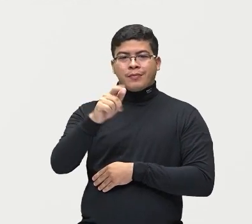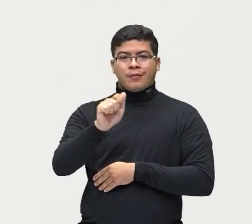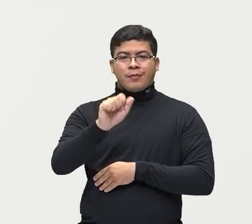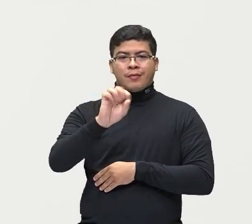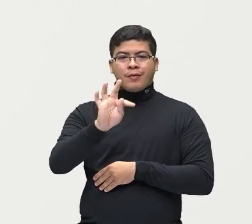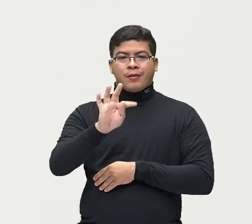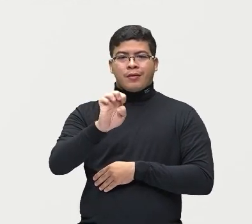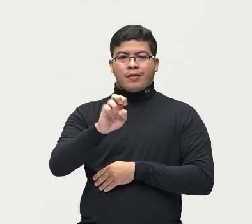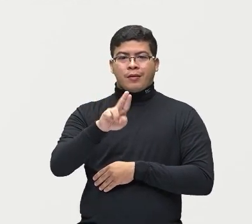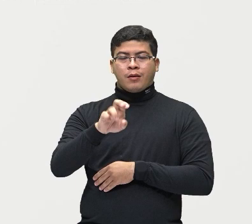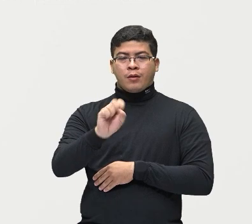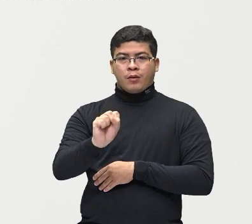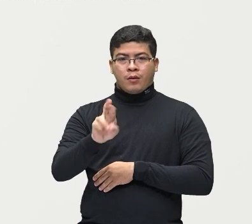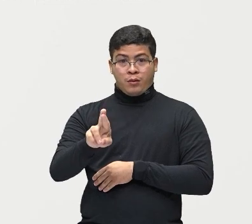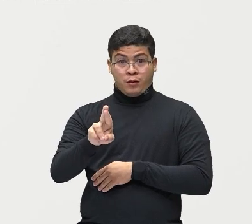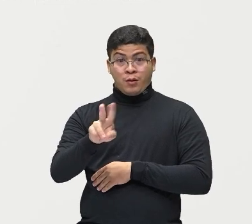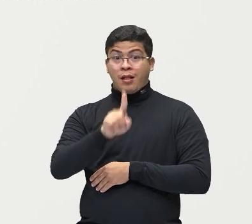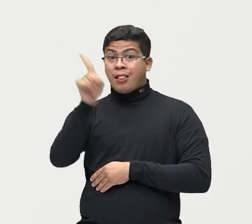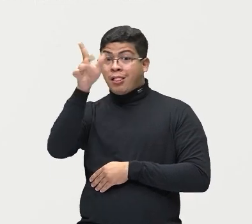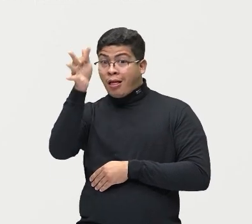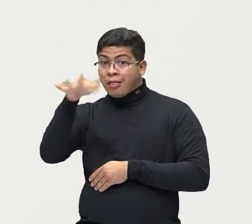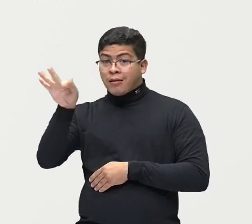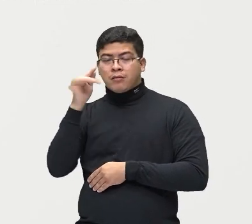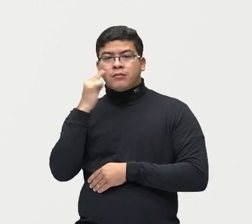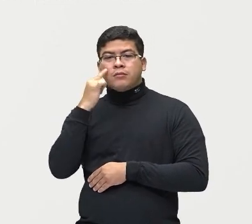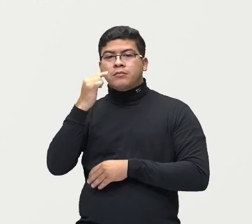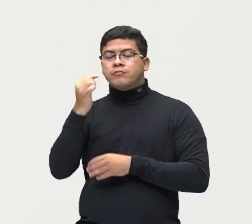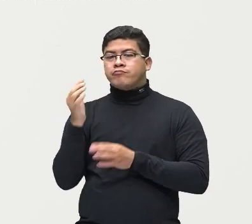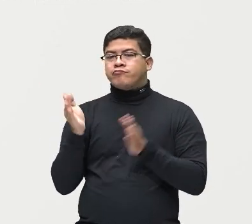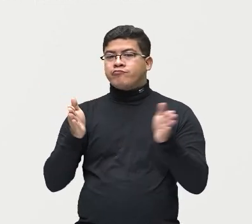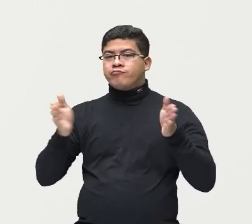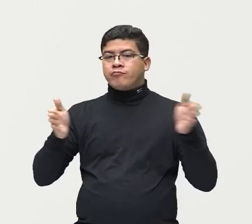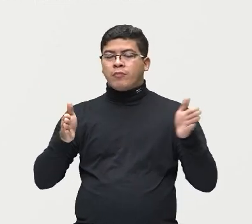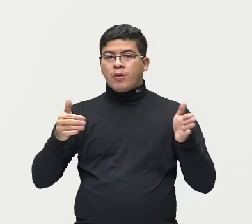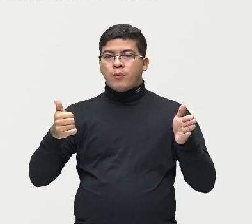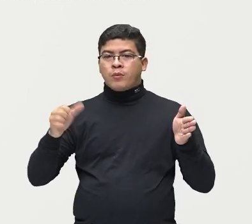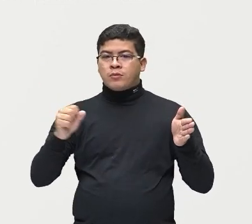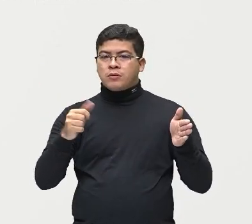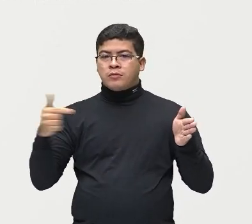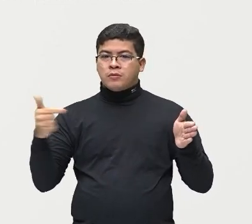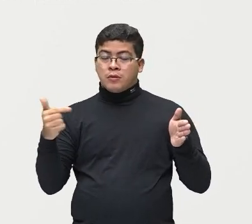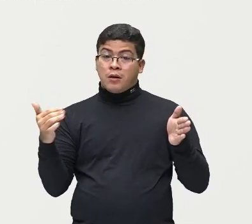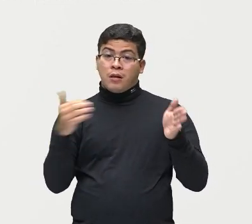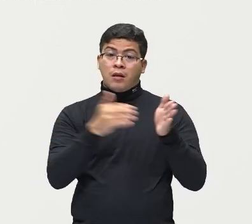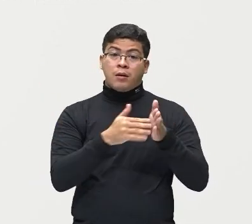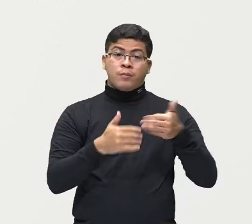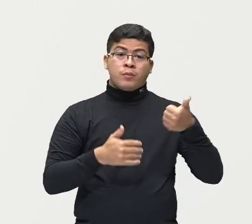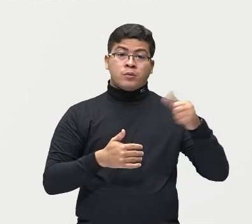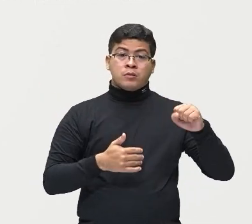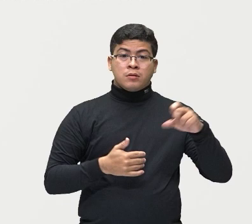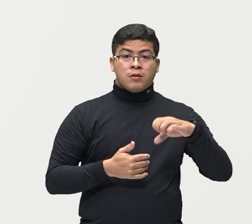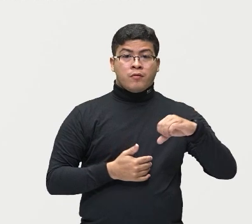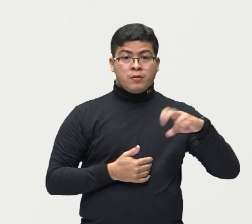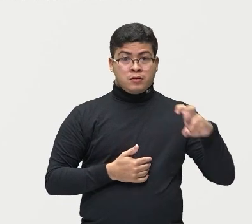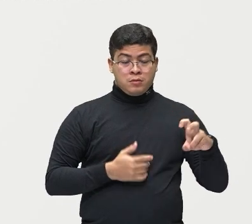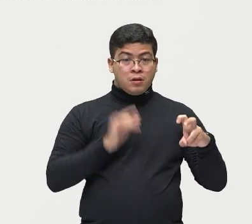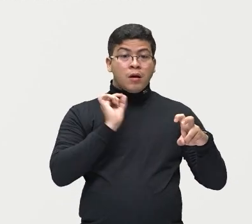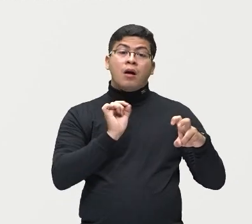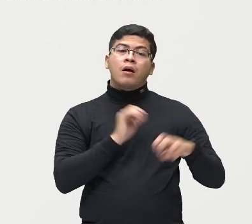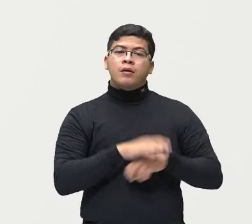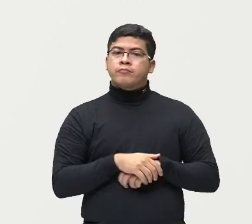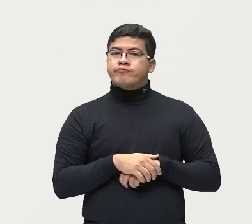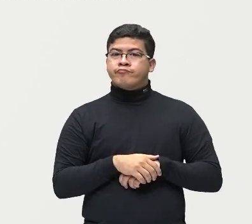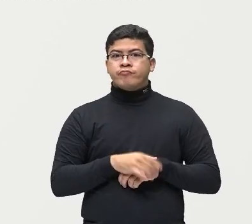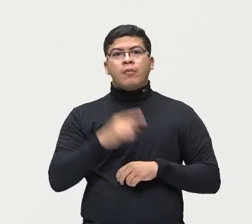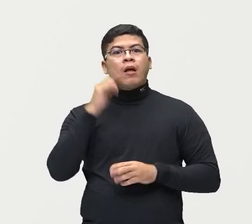cientista francês Louis Pasteur, de 1822 a 1895, ele imortalizou a